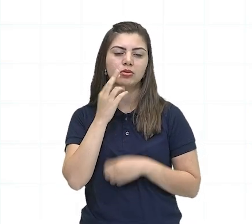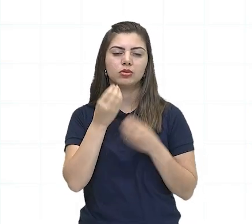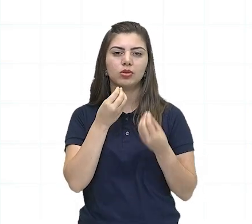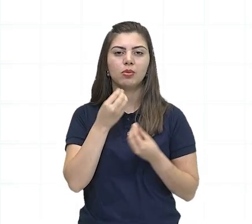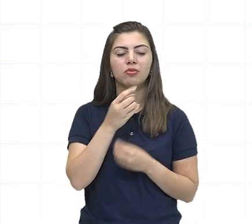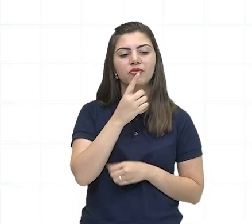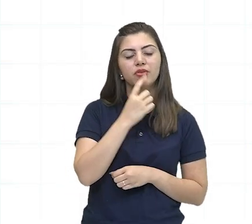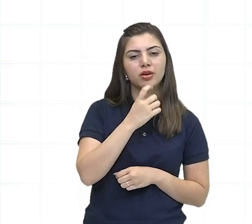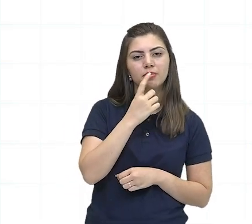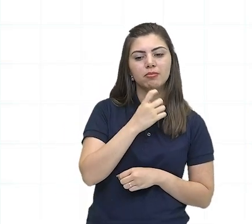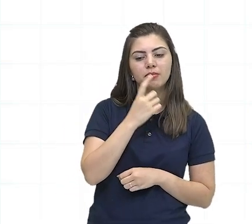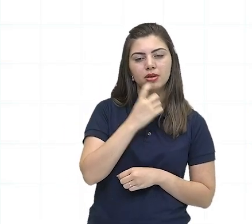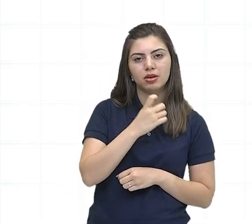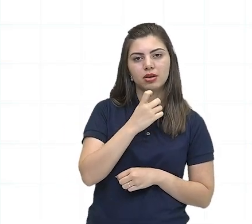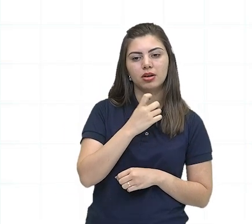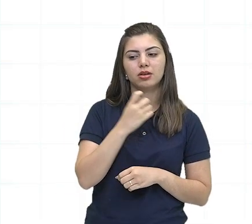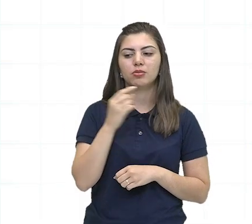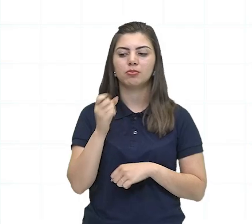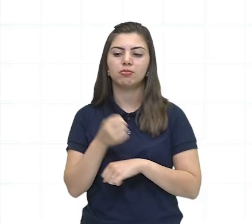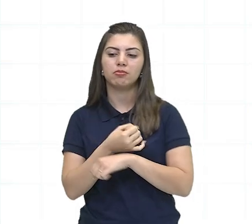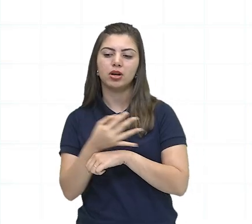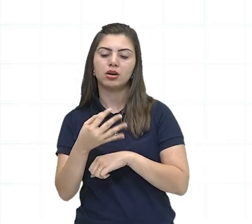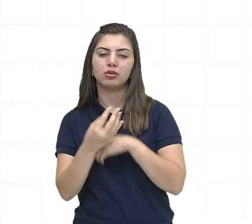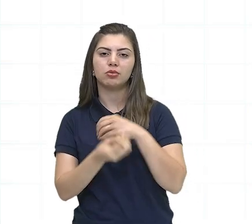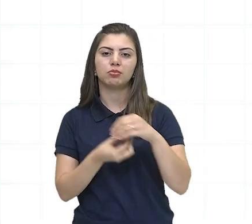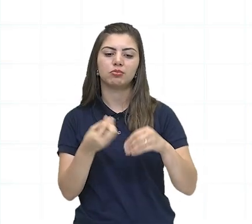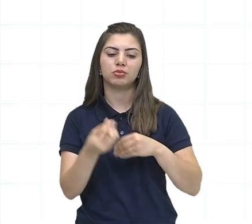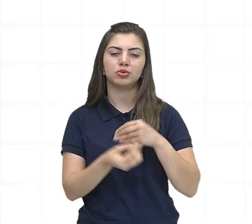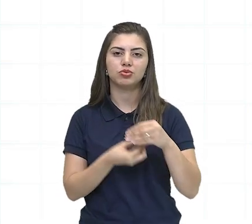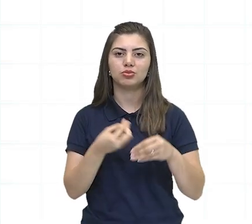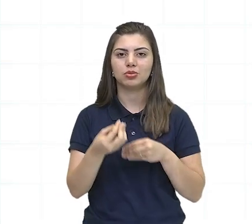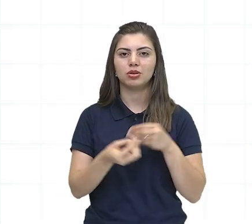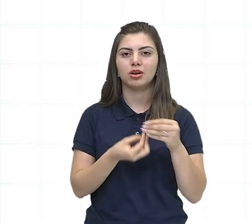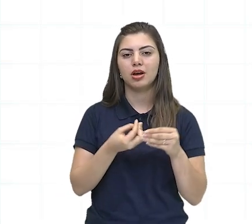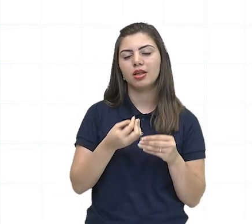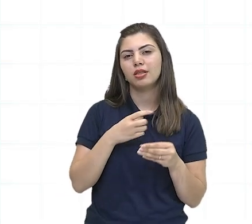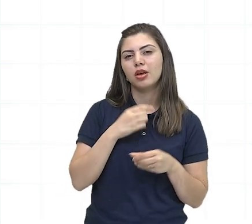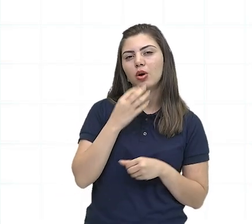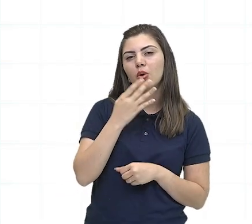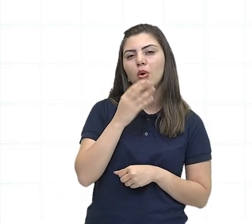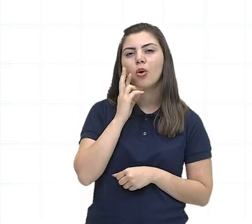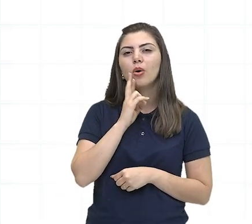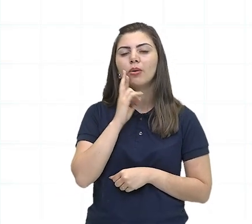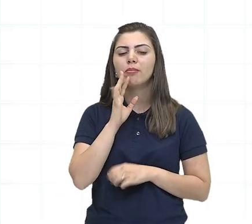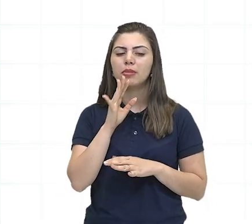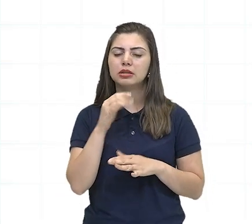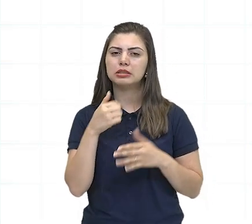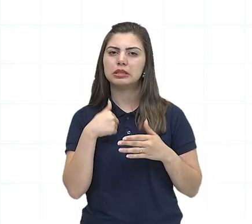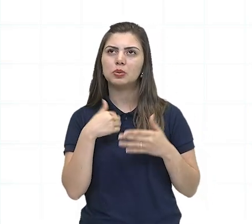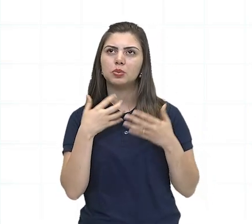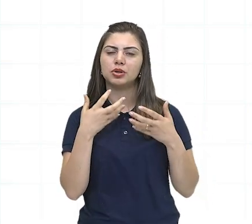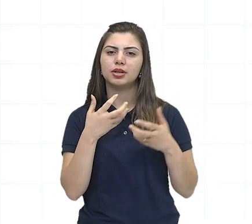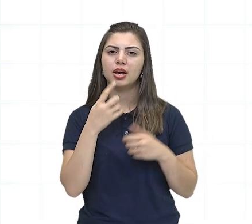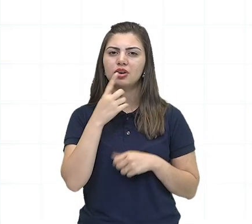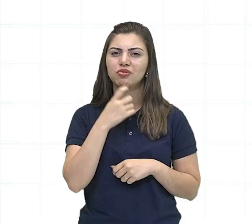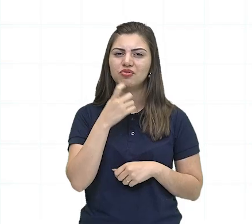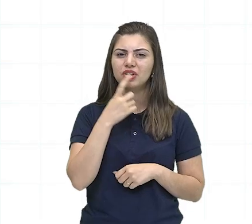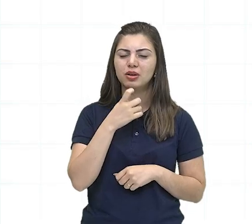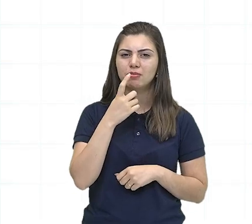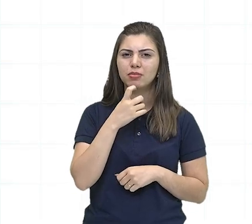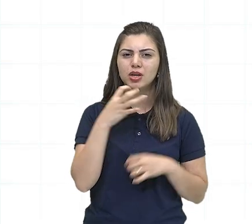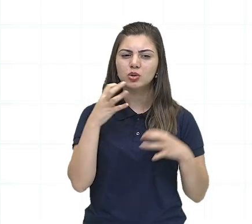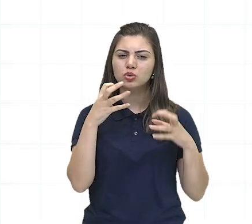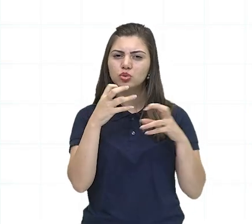misturar o vermelho, certo? Com branco e vai dar uma cor rosinha. Mas eu quero um vermelho